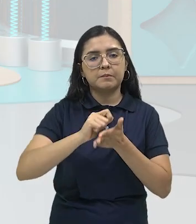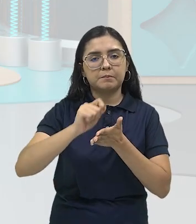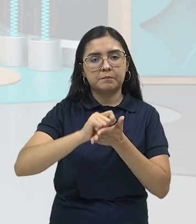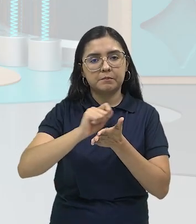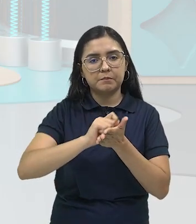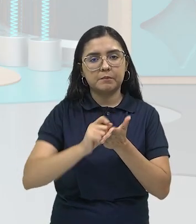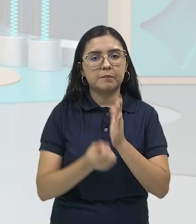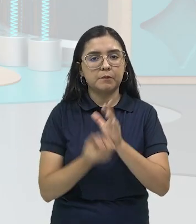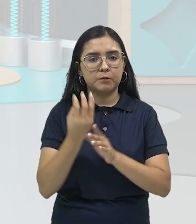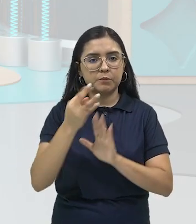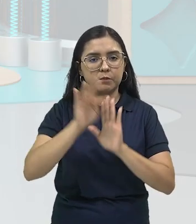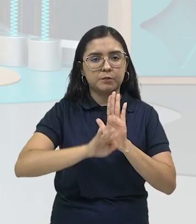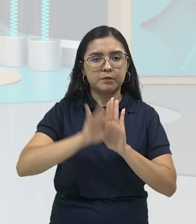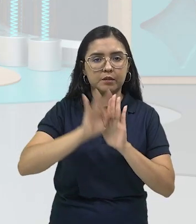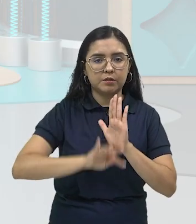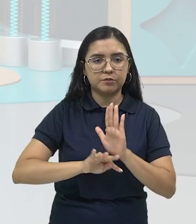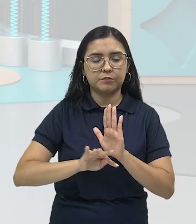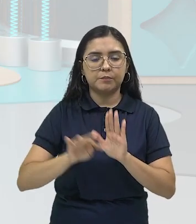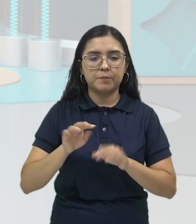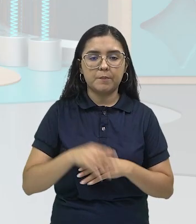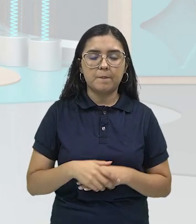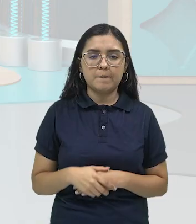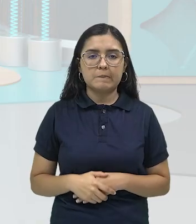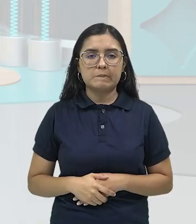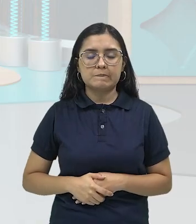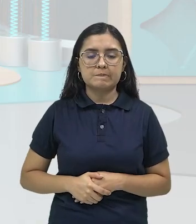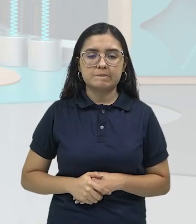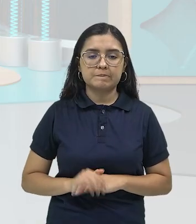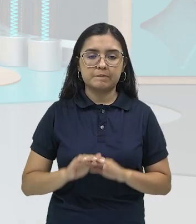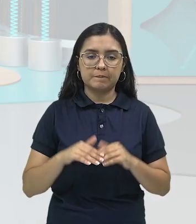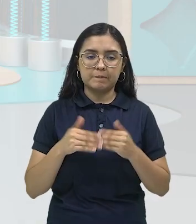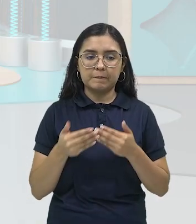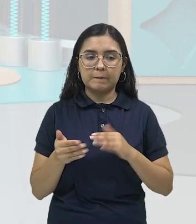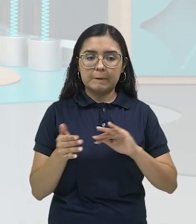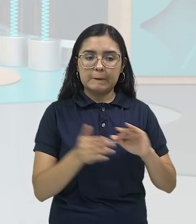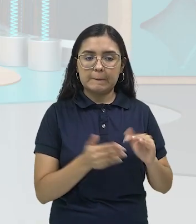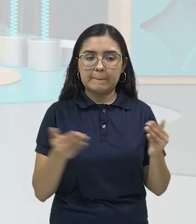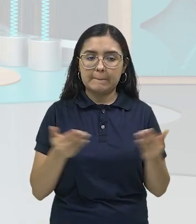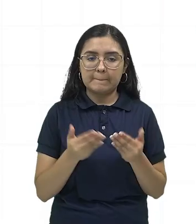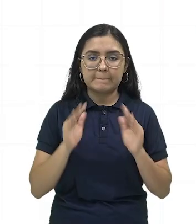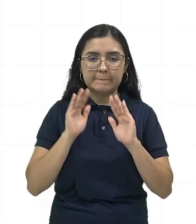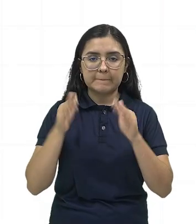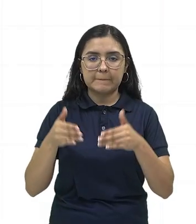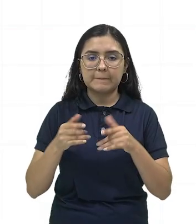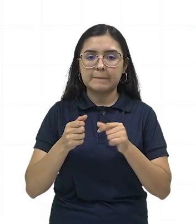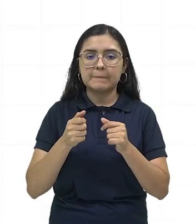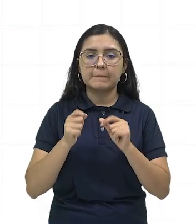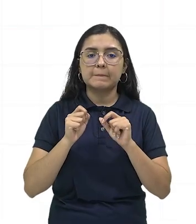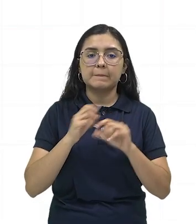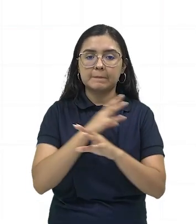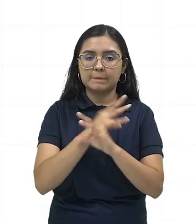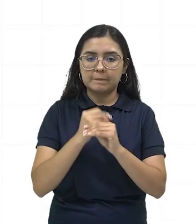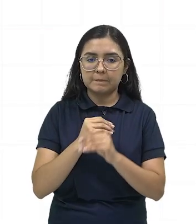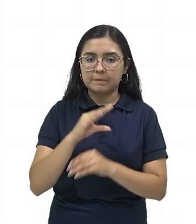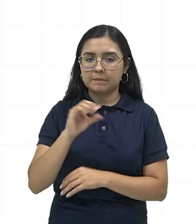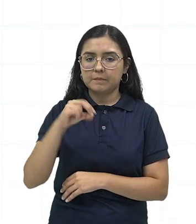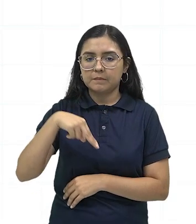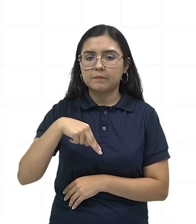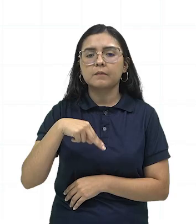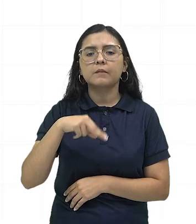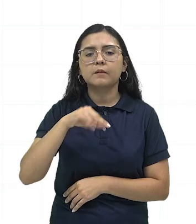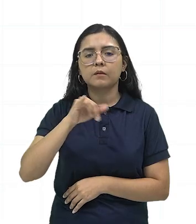progredir textualmente na composição textual. E agora a gente vai falar um pouquinho especificamente sobre as conjunções, que são